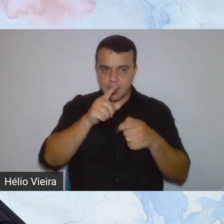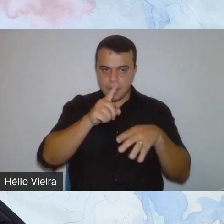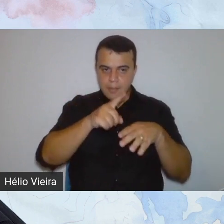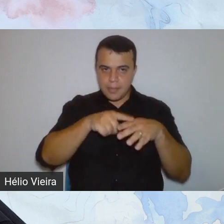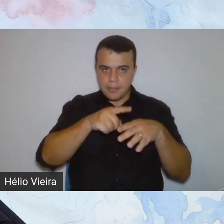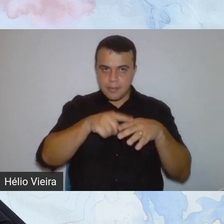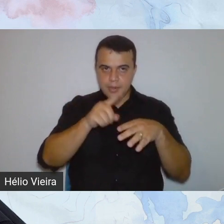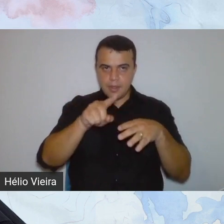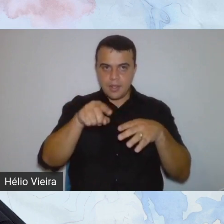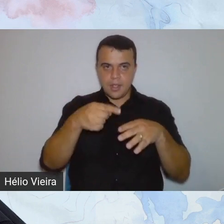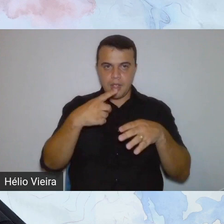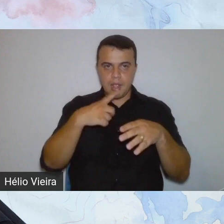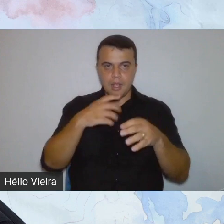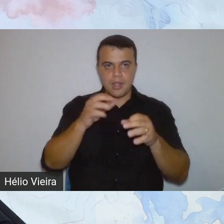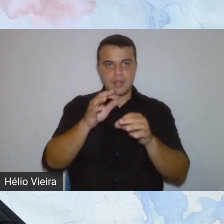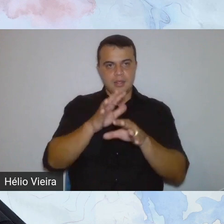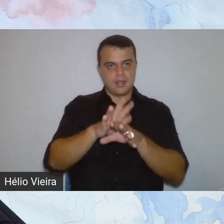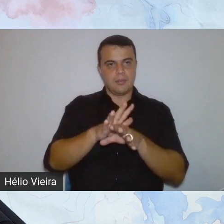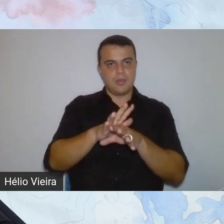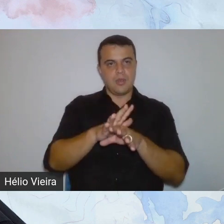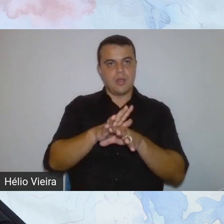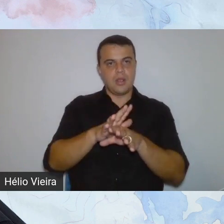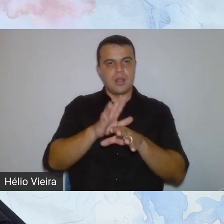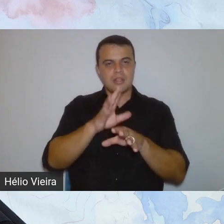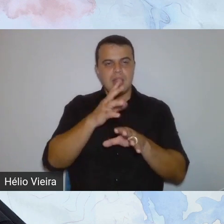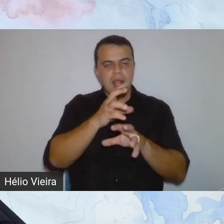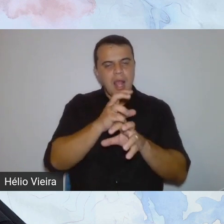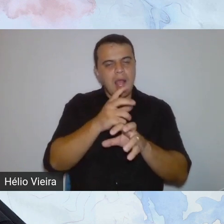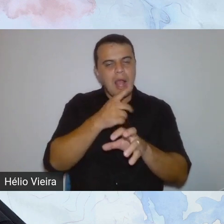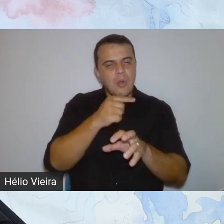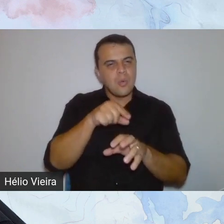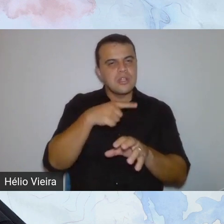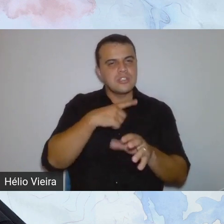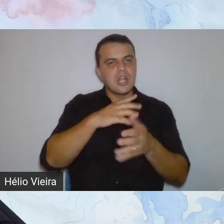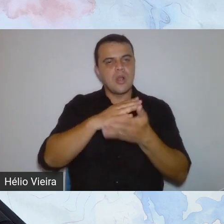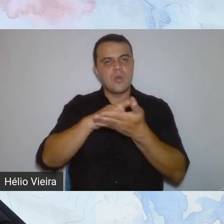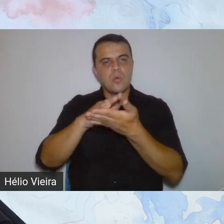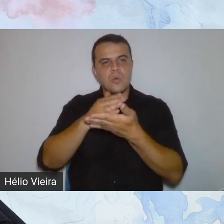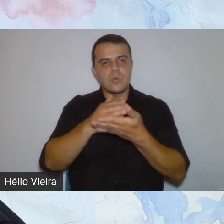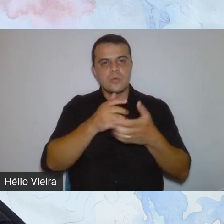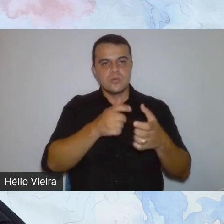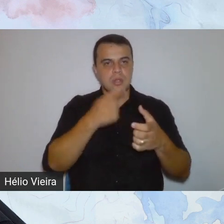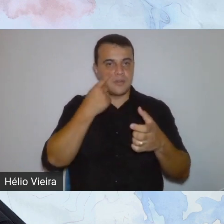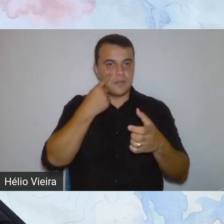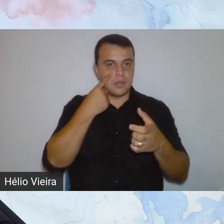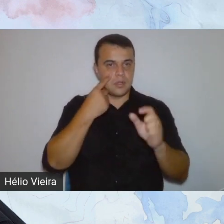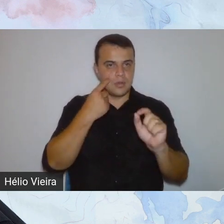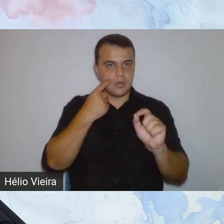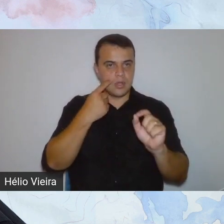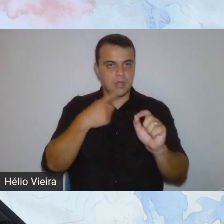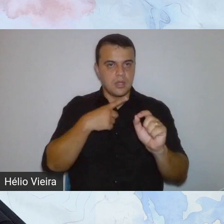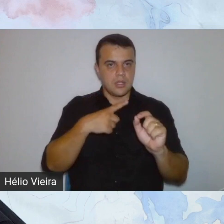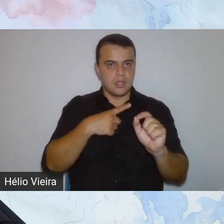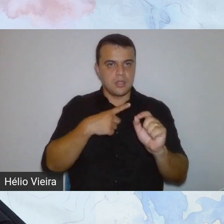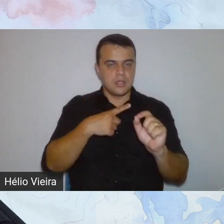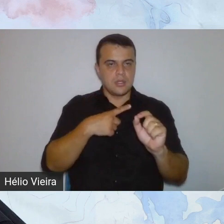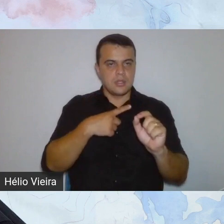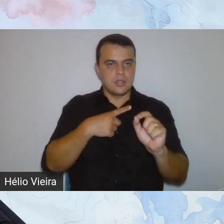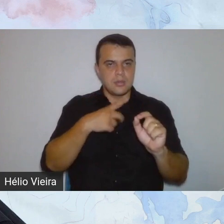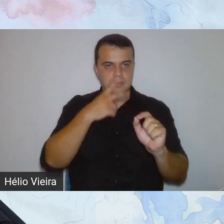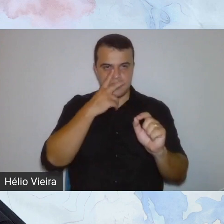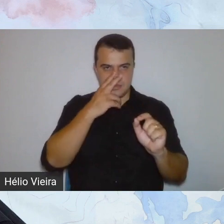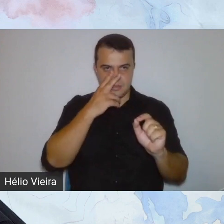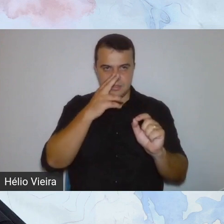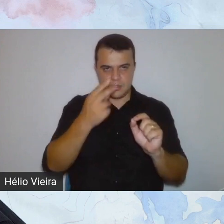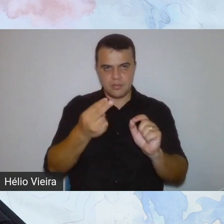Depois, quando eu terminei de fazer minha aquarela. Então, tava meio molhada. Então, em alguns lugares, a gente vai ver que vai estar assim, igual tá